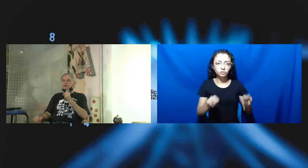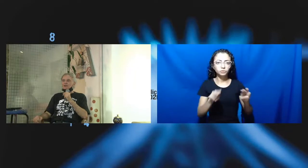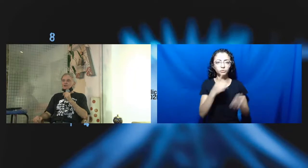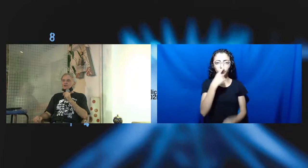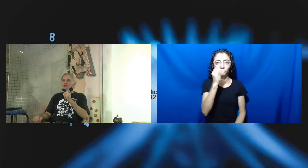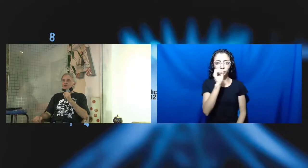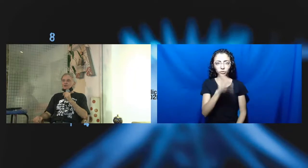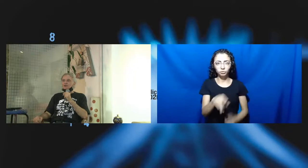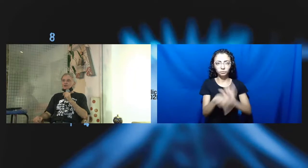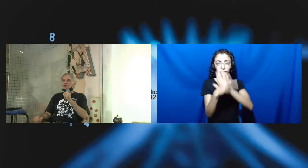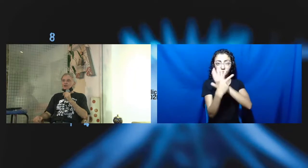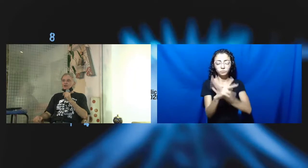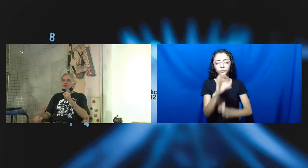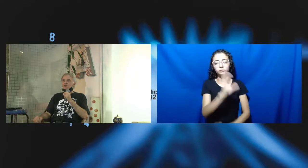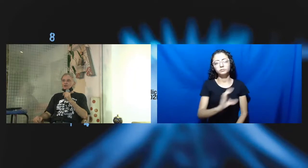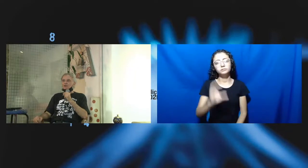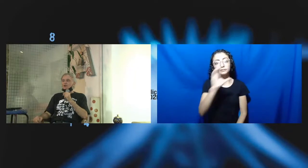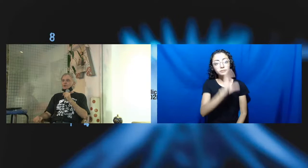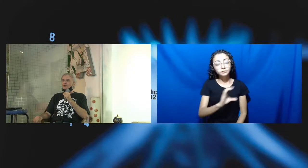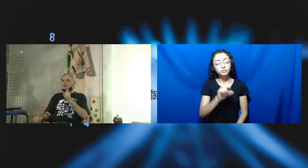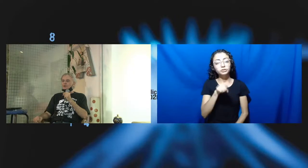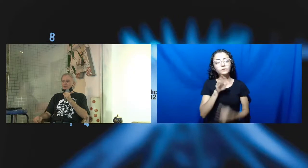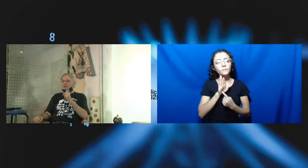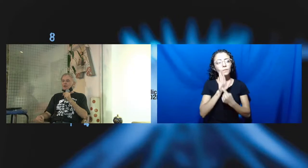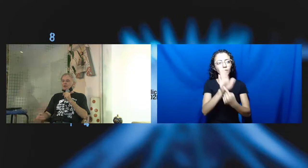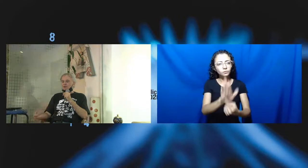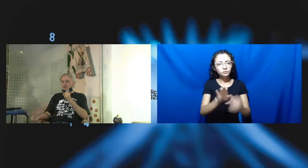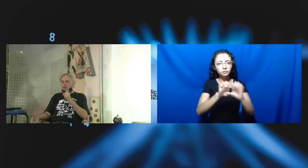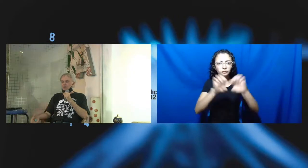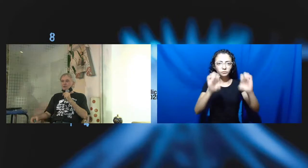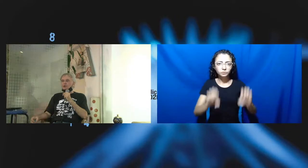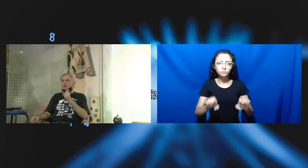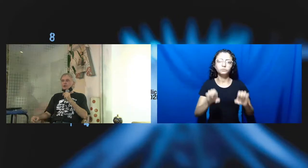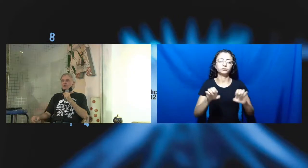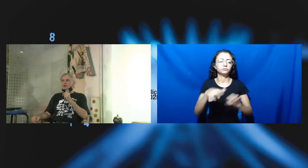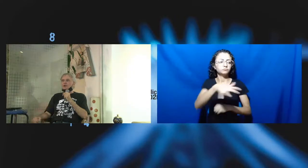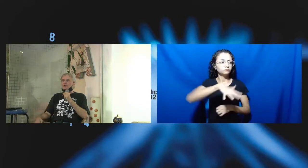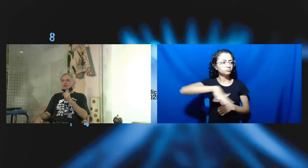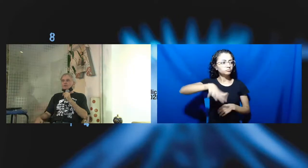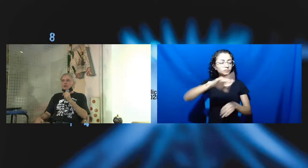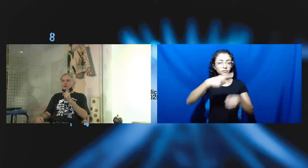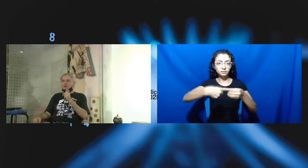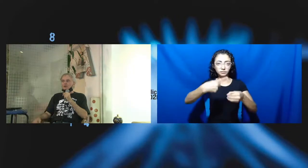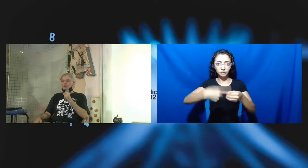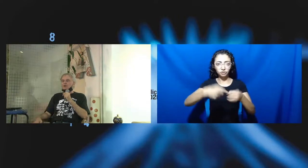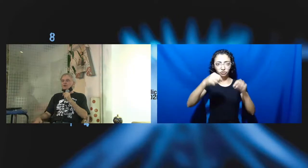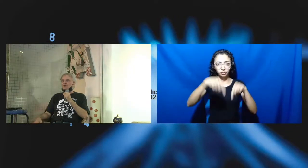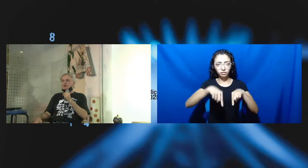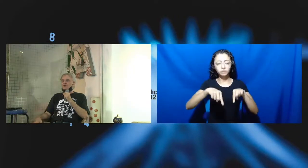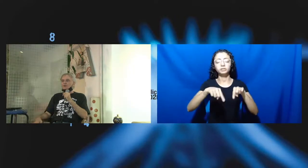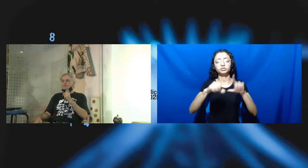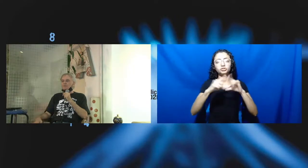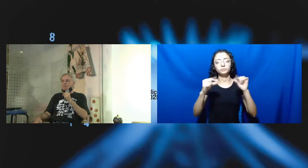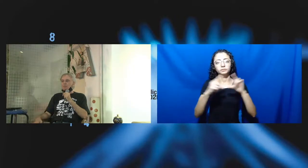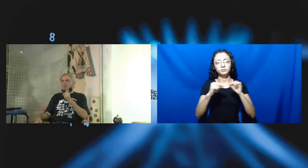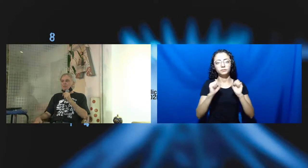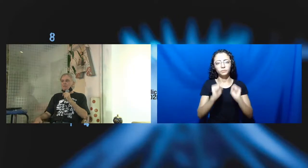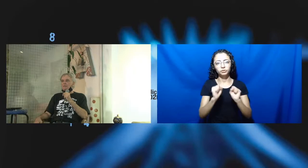as intervenções em instalações urbanas aqui no plano piloto E pode rodar o